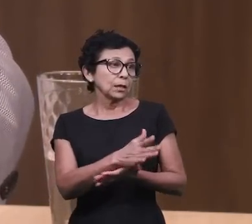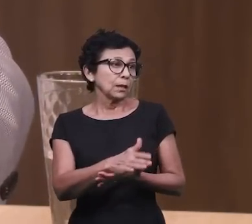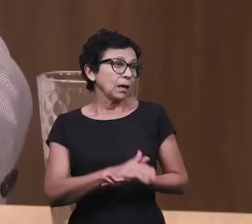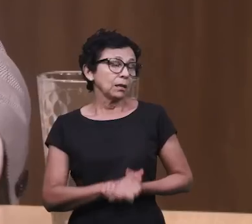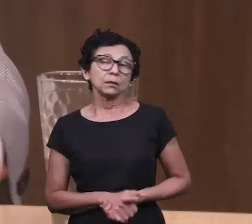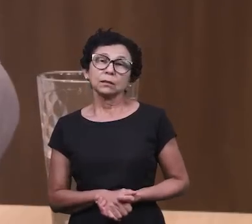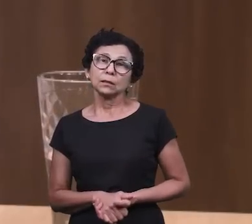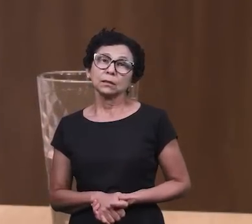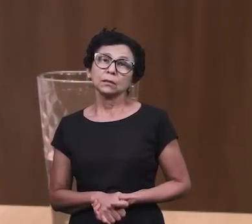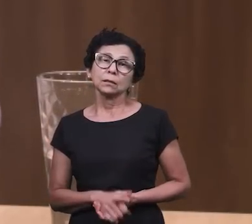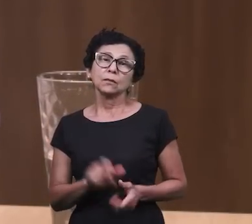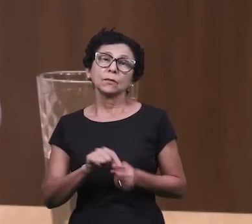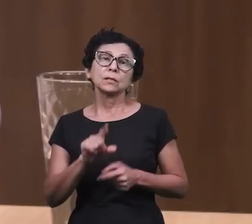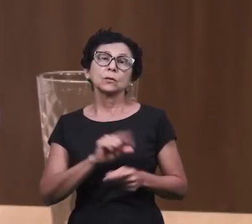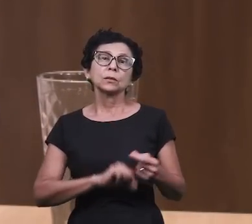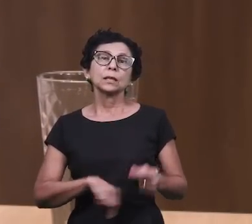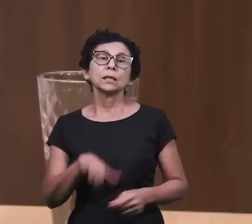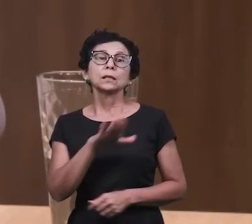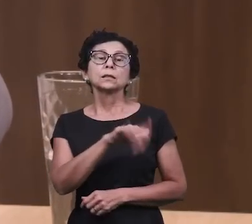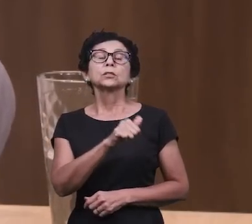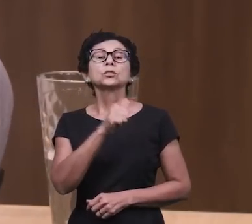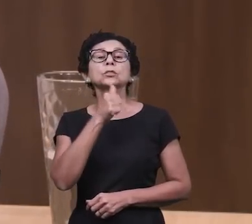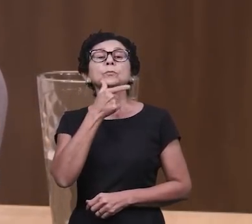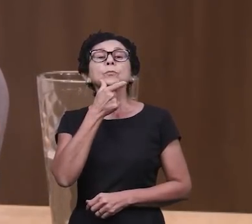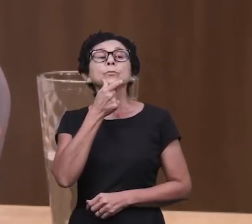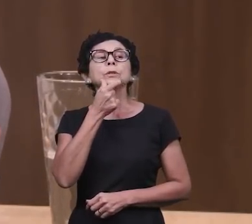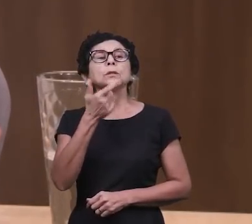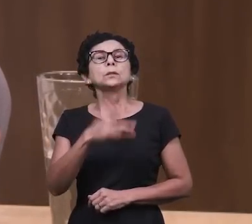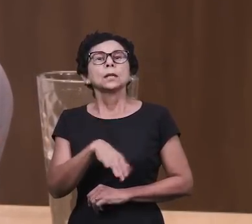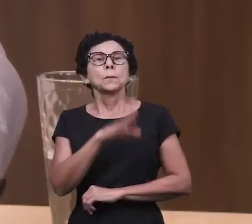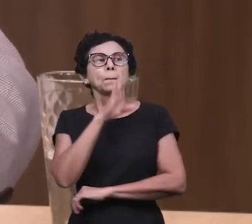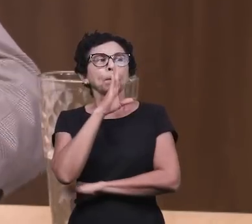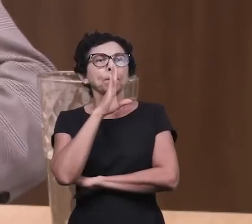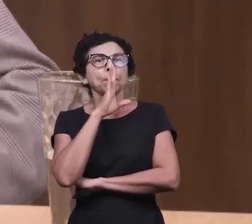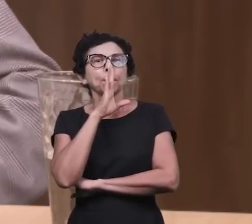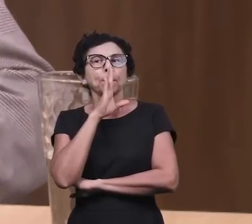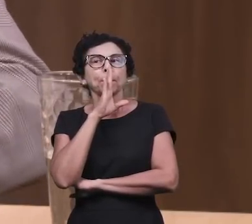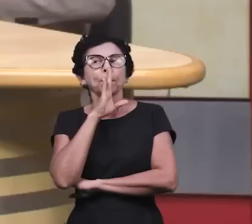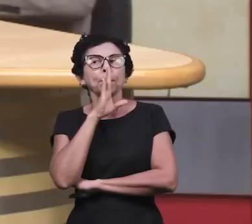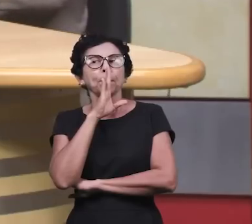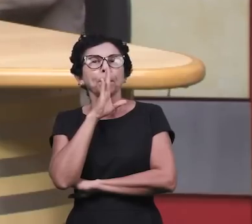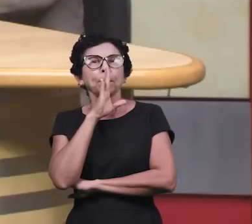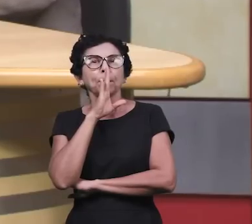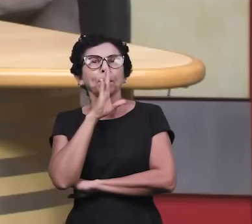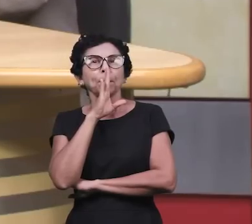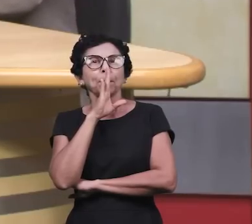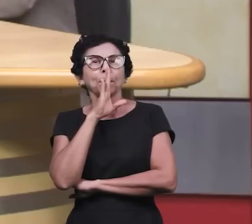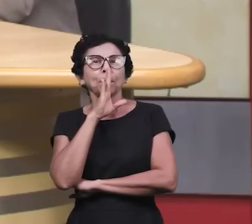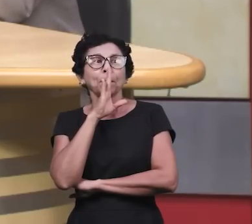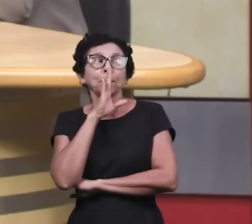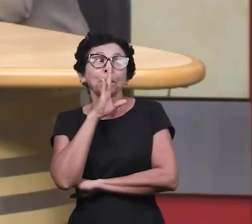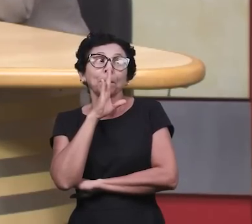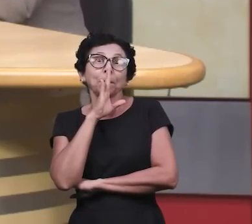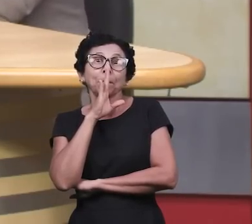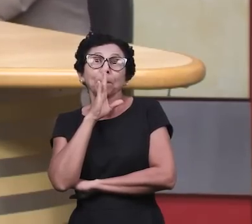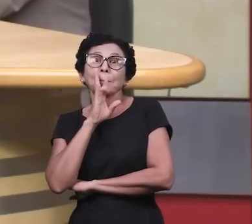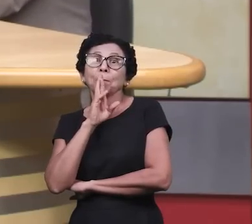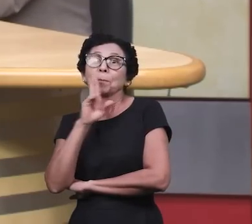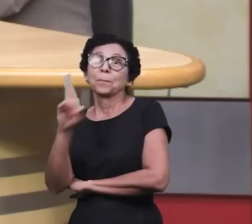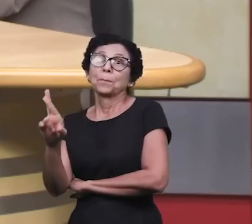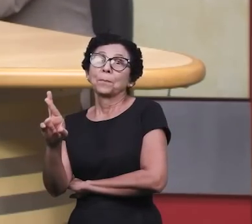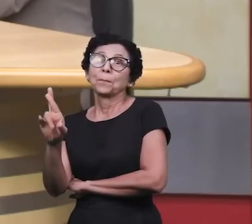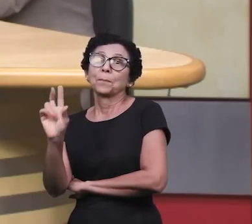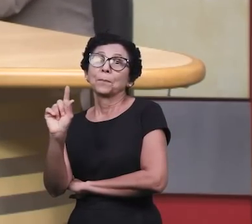quê? Ele chamou o menino. Pô. Aí eles se calaram, entendeu? O cara não tinha nada para dizer,